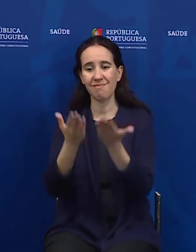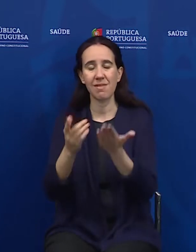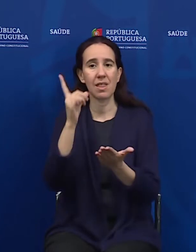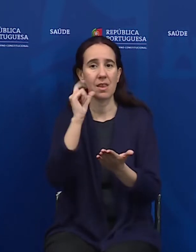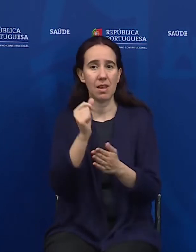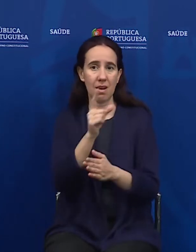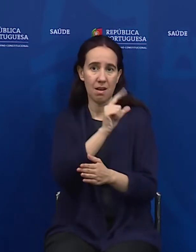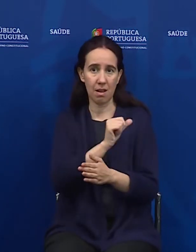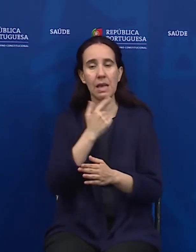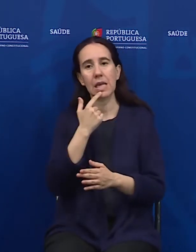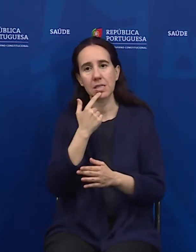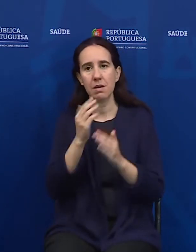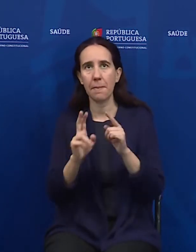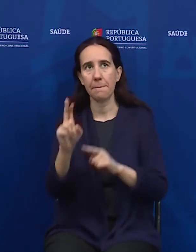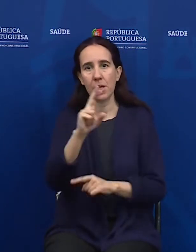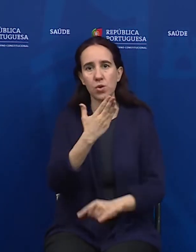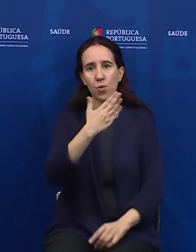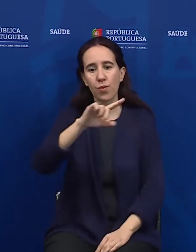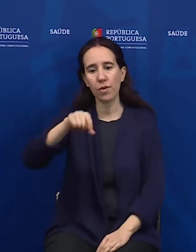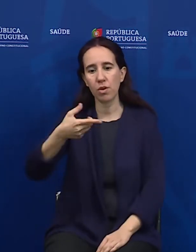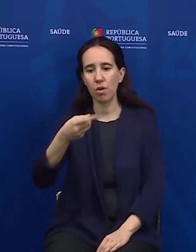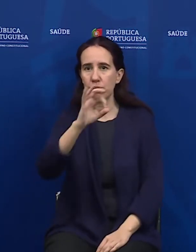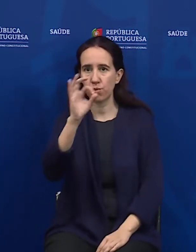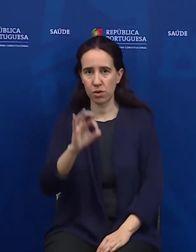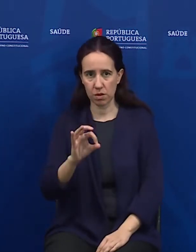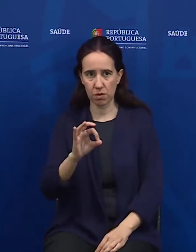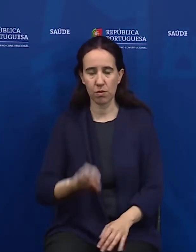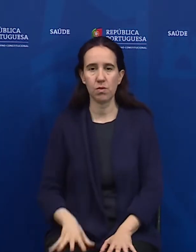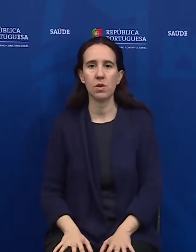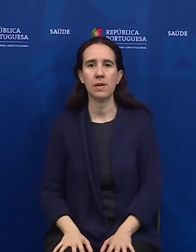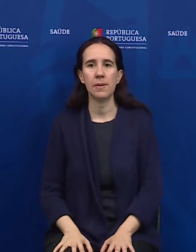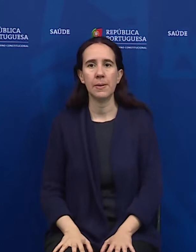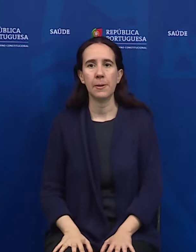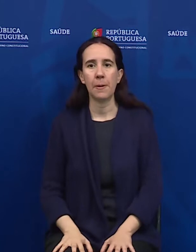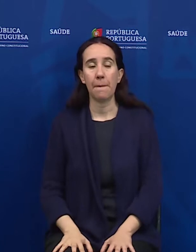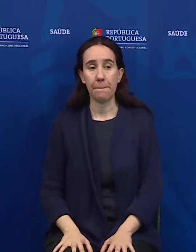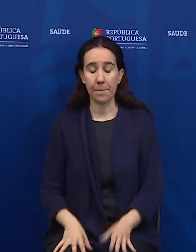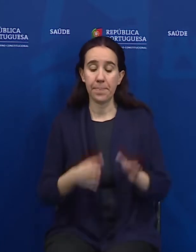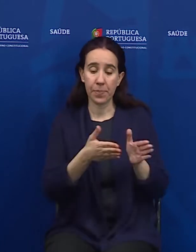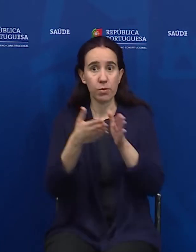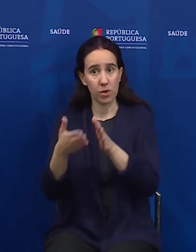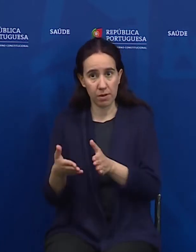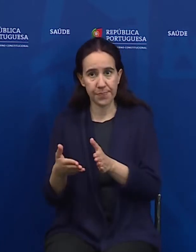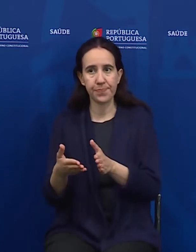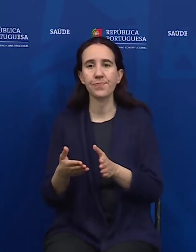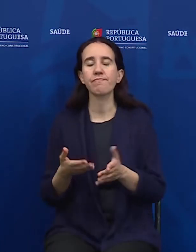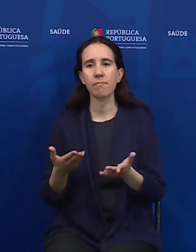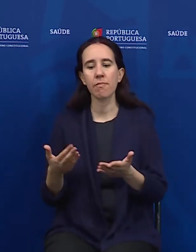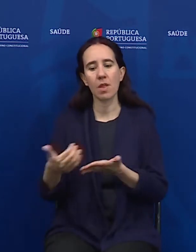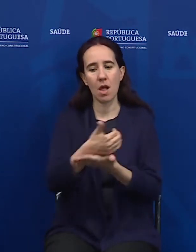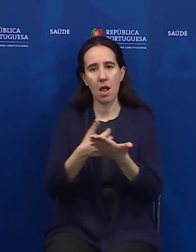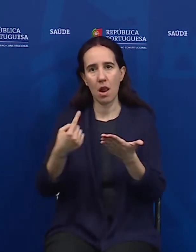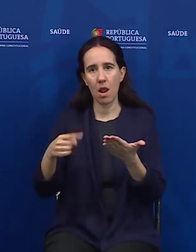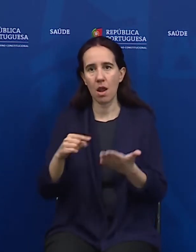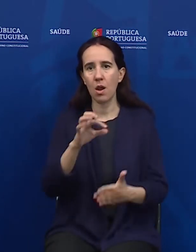ontem, ou seja, mais 1,9%. Por outro lado,